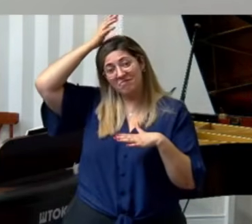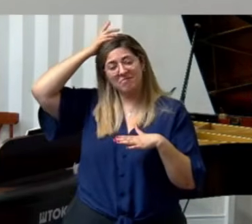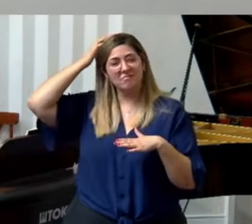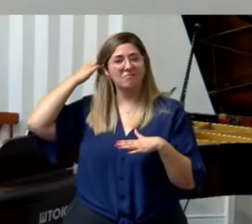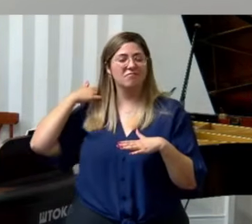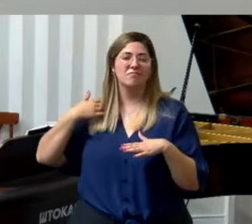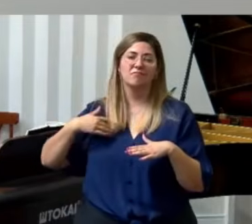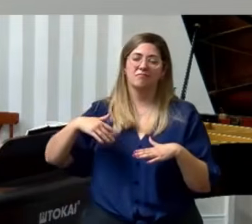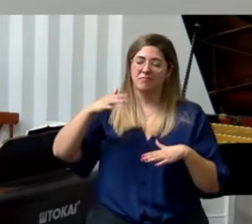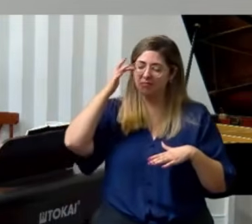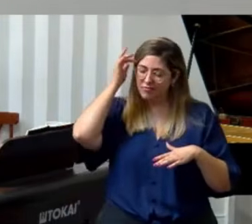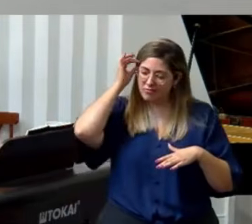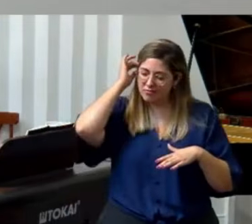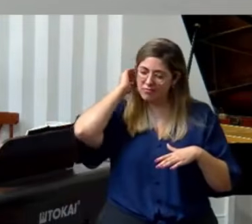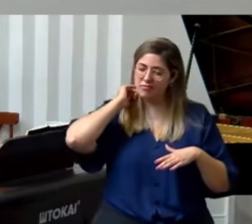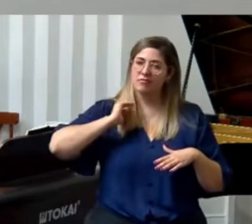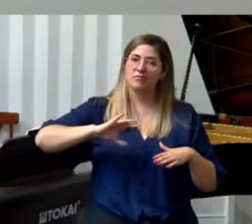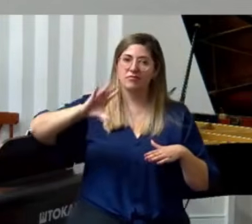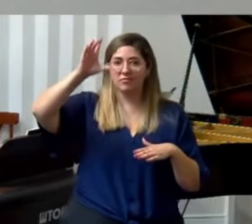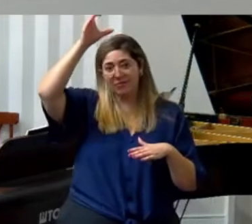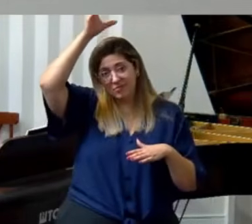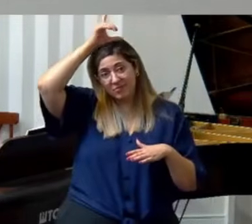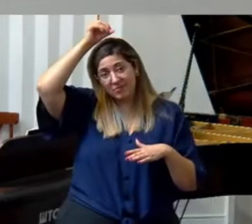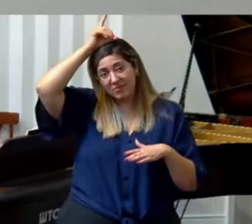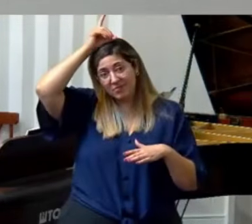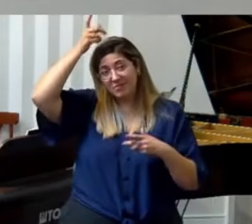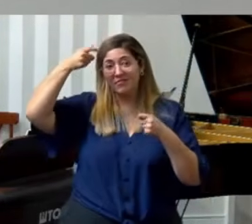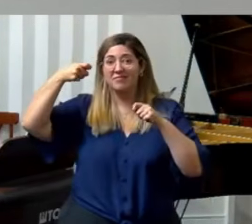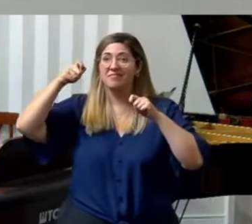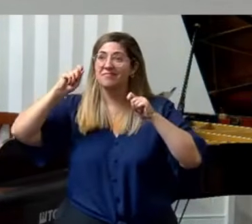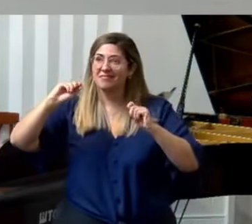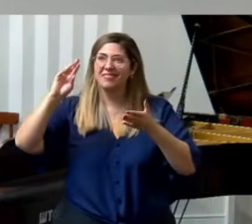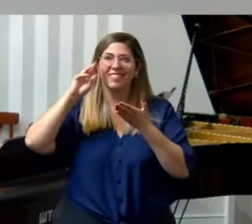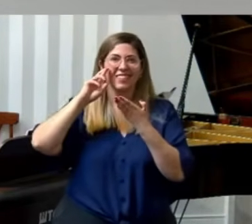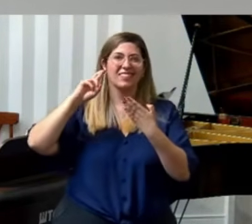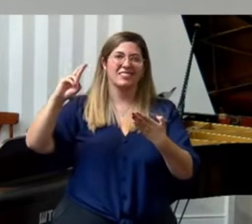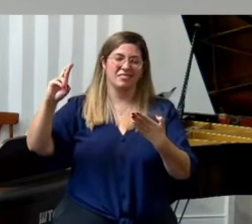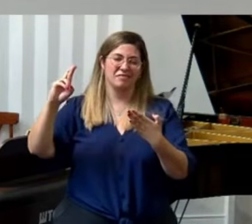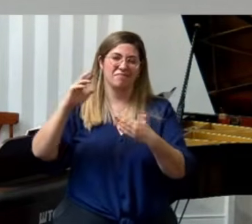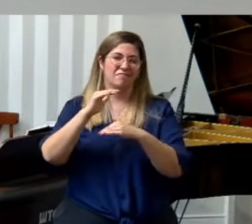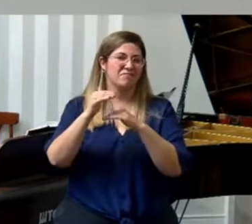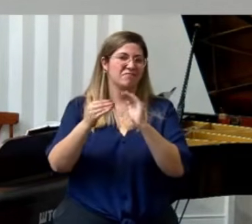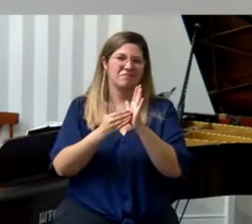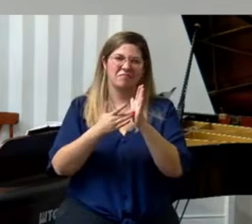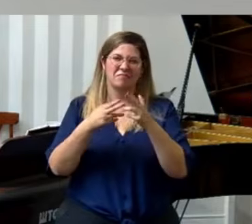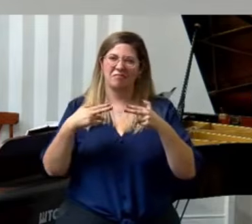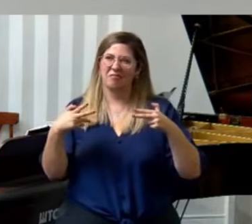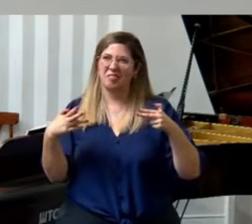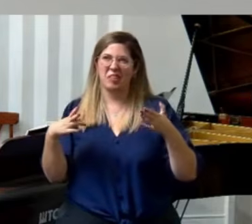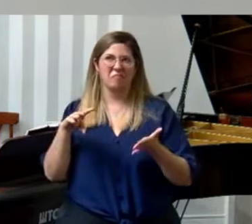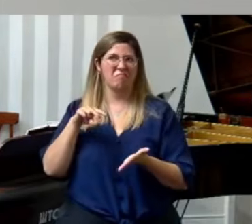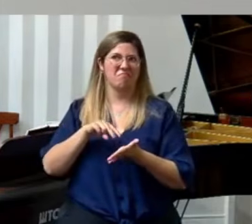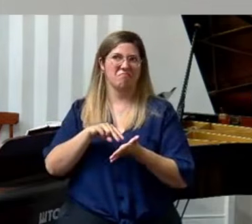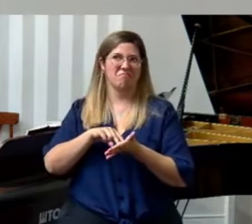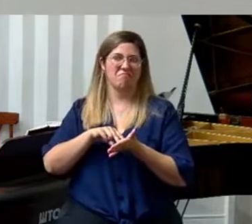eles nos acompanham. O Senhor nos acompanha. Por isso os recursos não acabam nessa